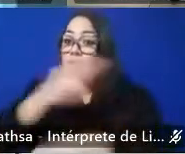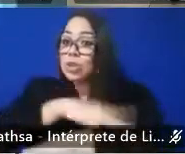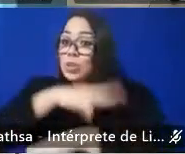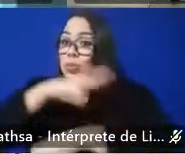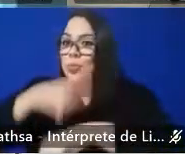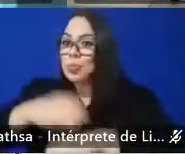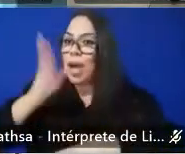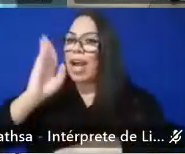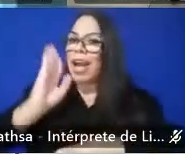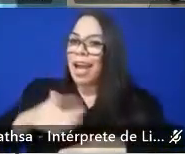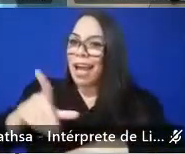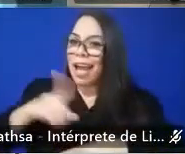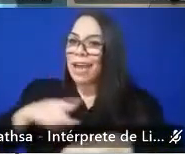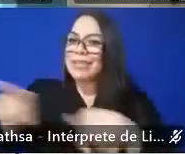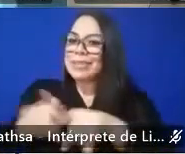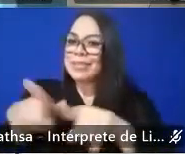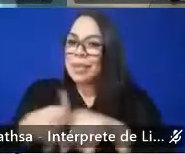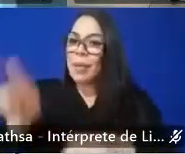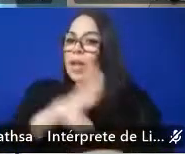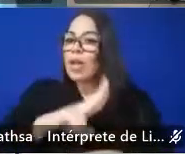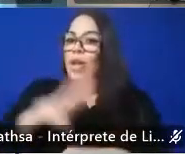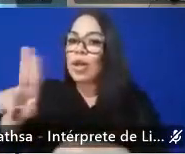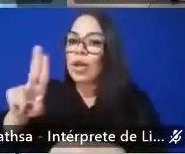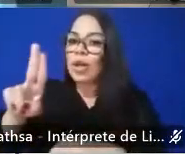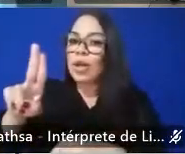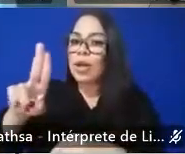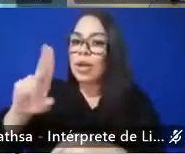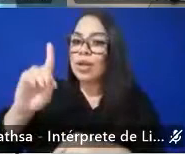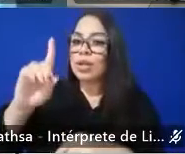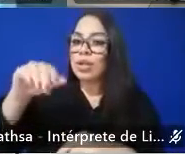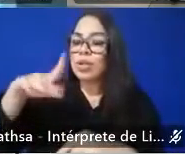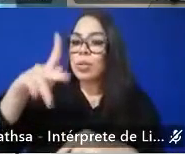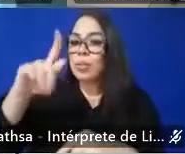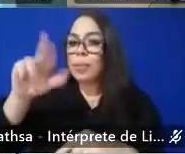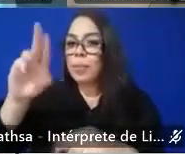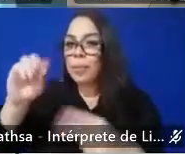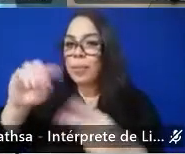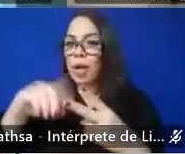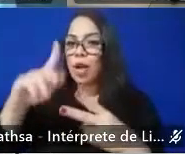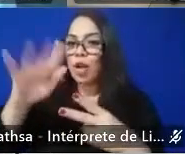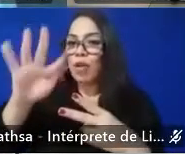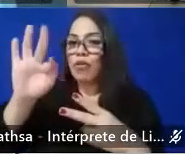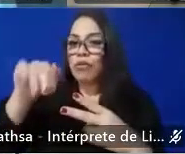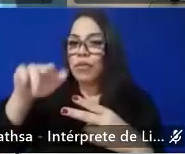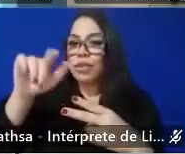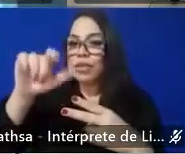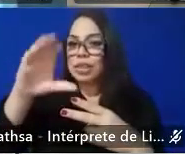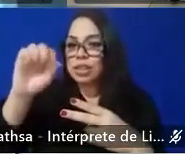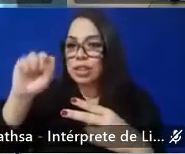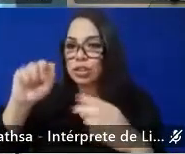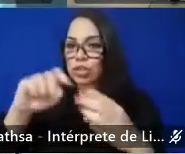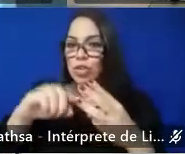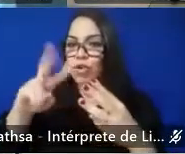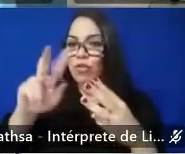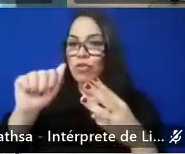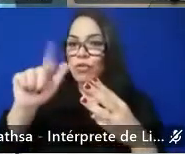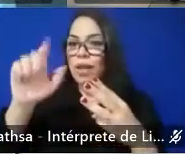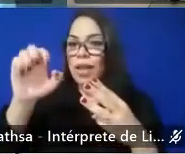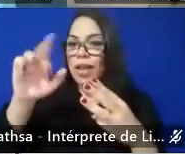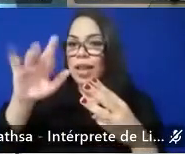faço questão de dominados por Paulo Roberto Correia Doutor Francisco Ricardo Dra Valéria passar